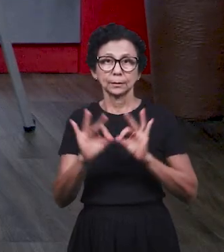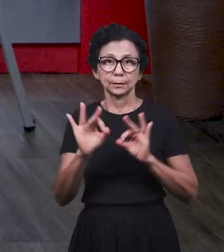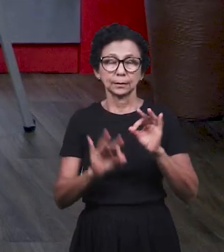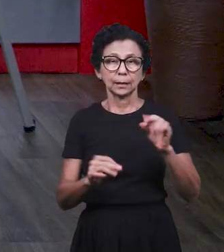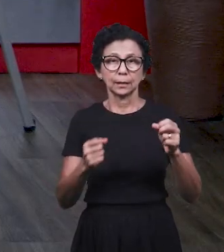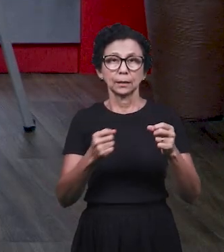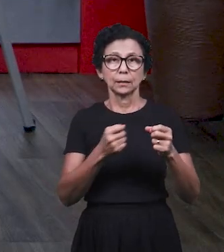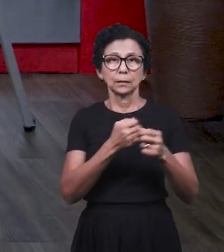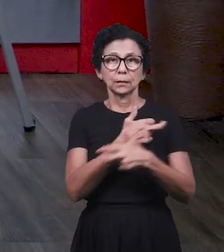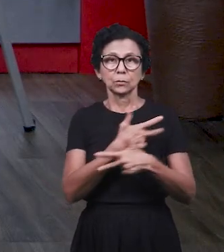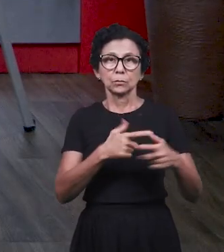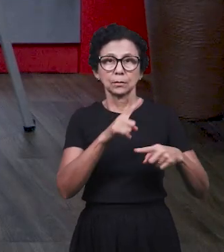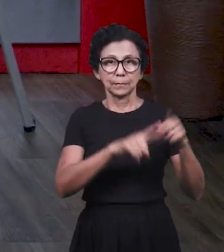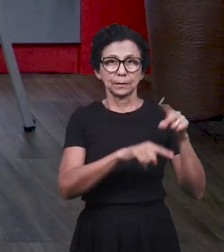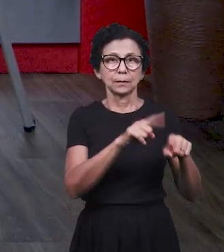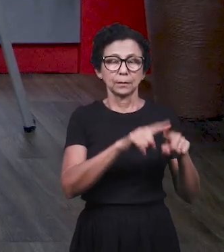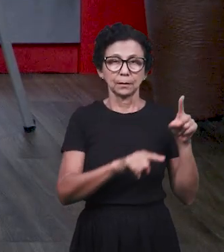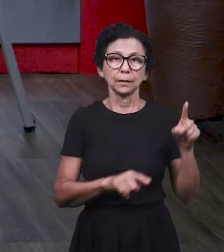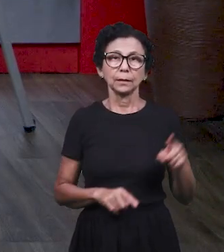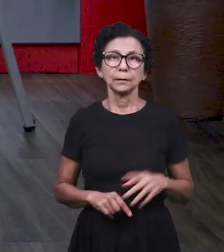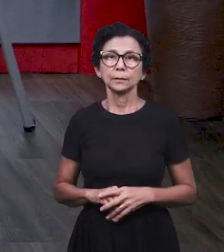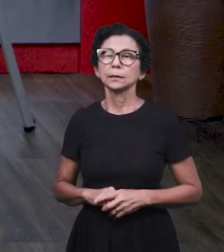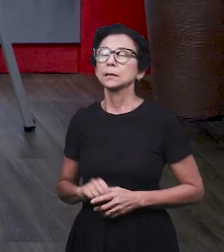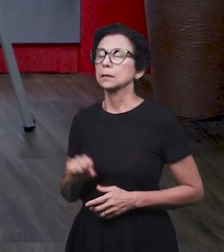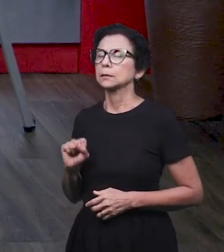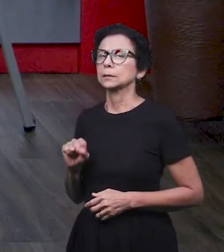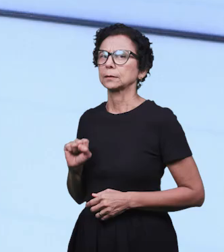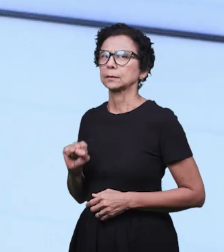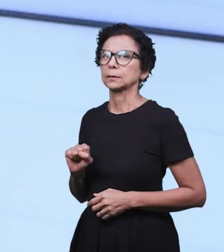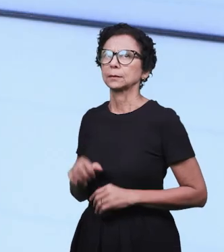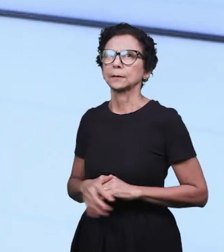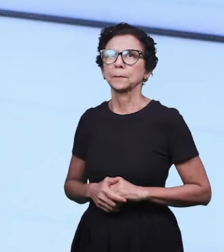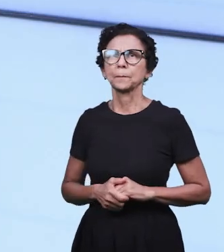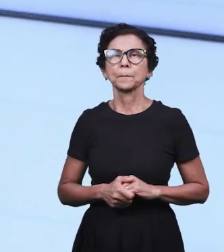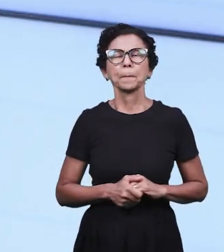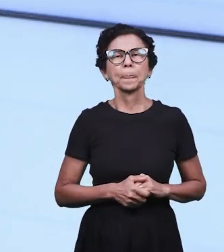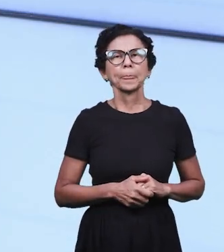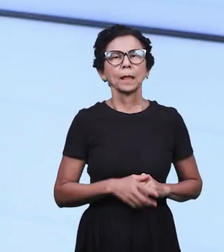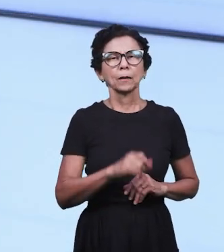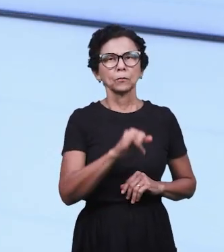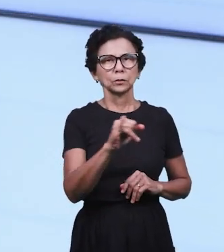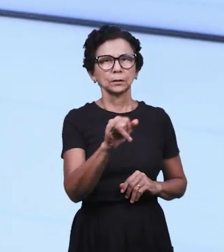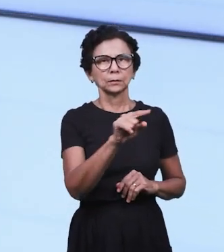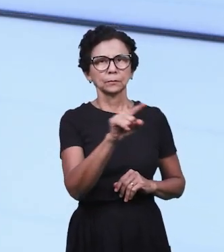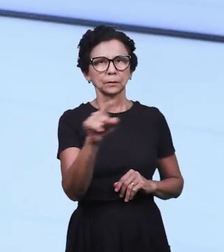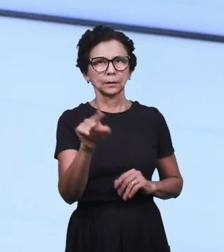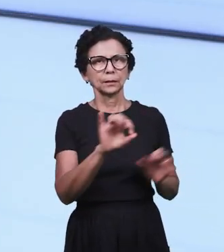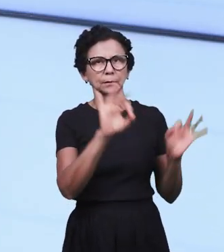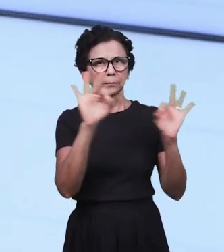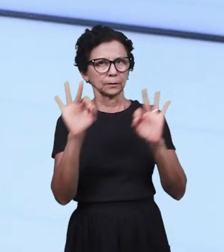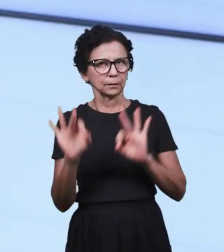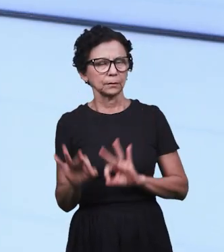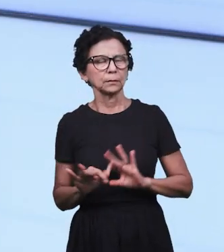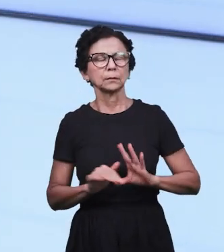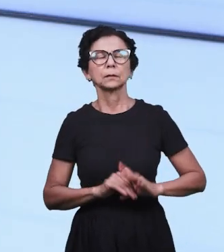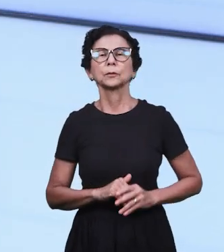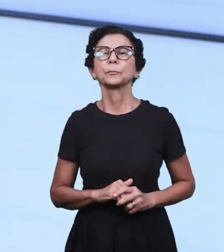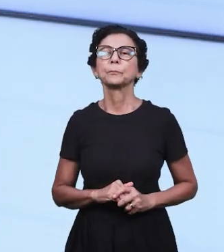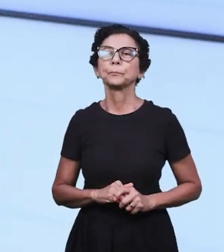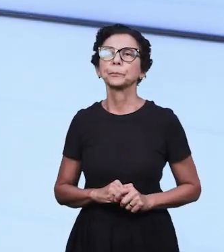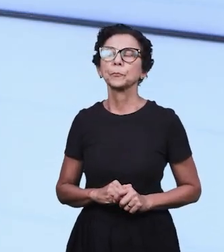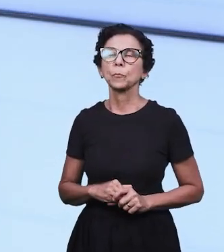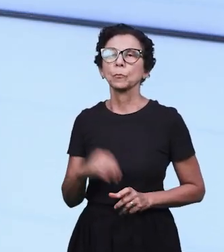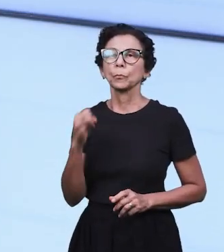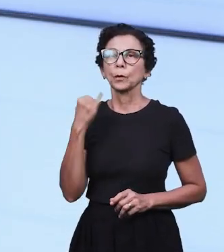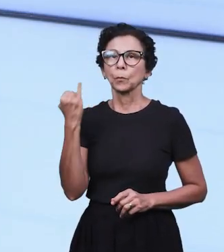até me dirigir, né, aos nossos amigos aqui que participam, que nos assistem. É importante